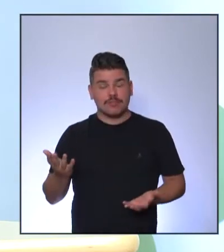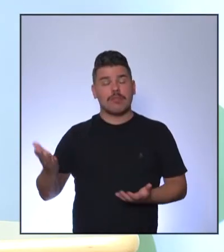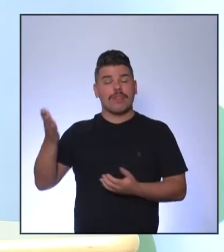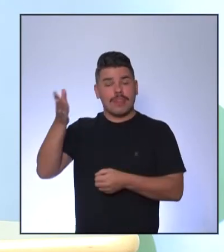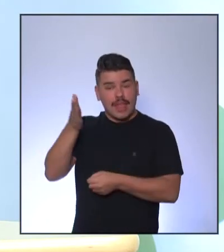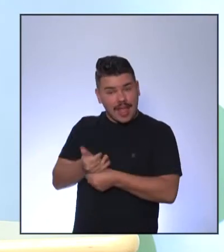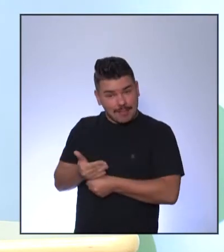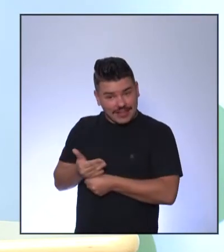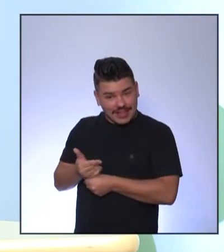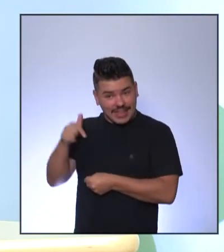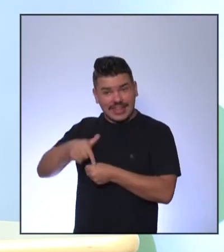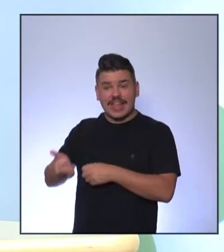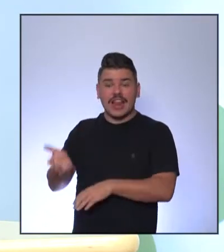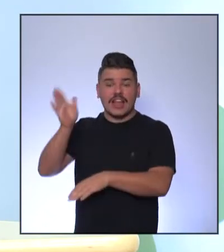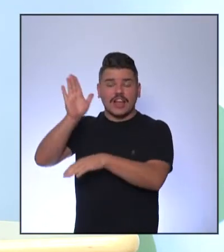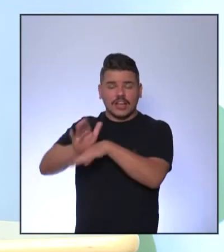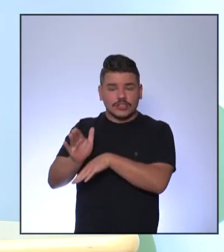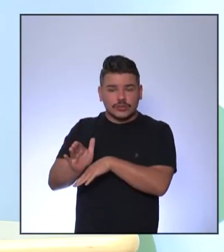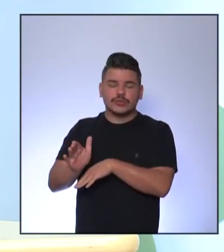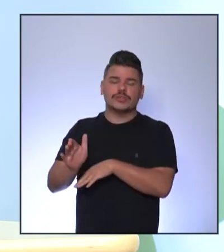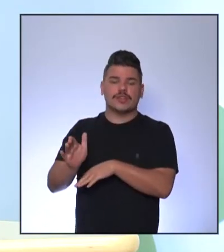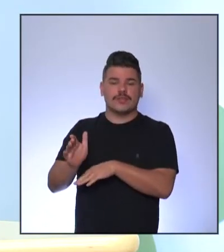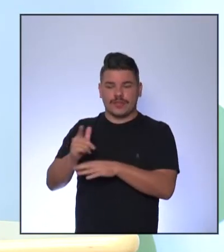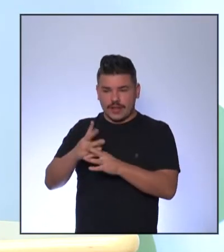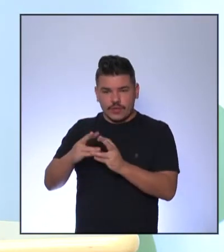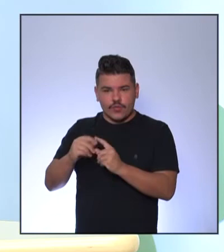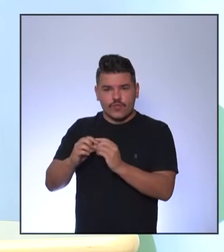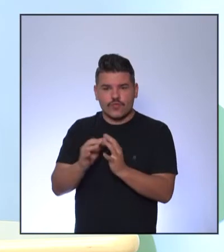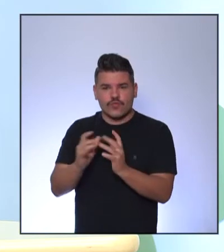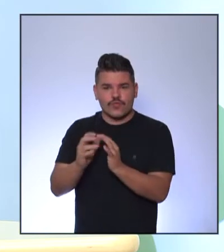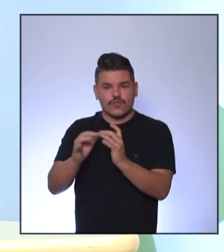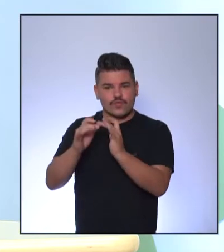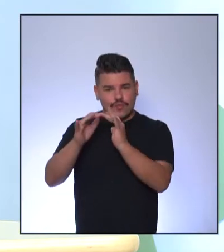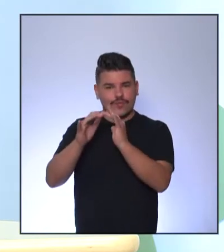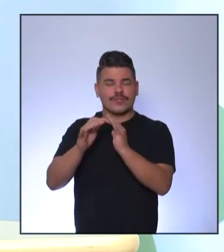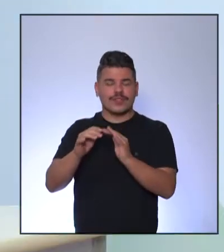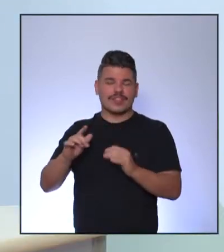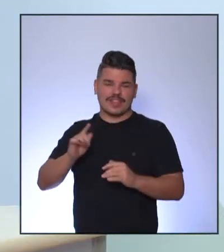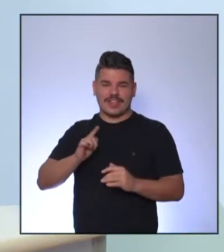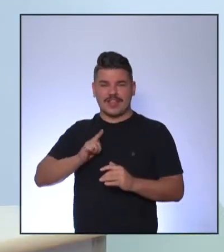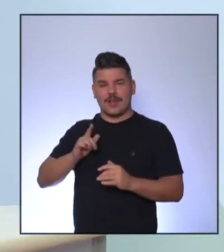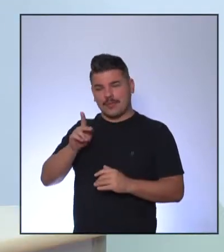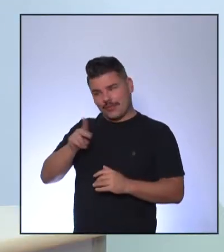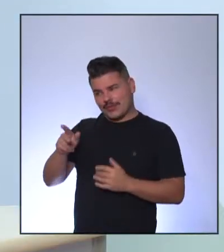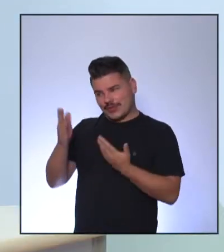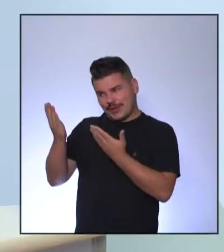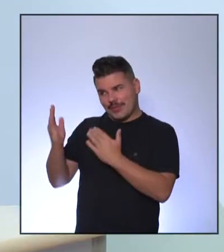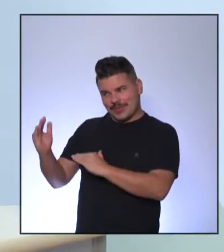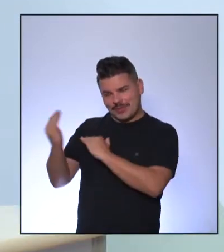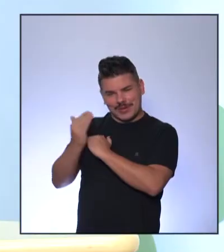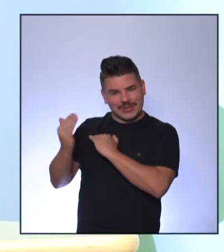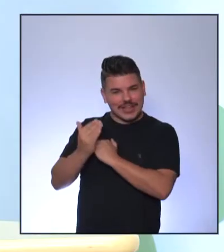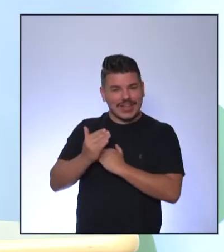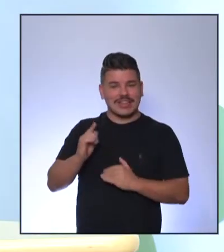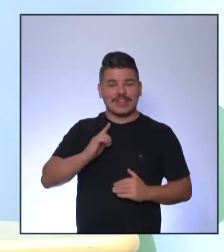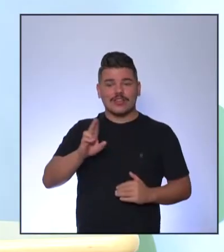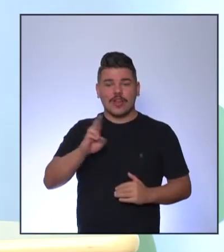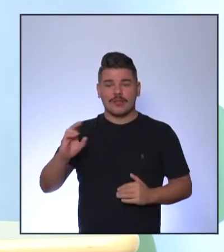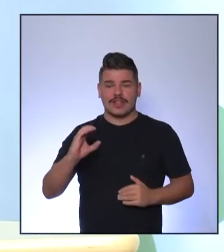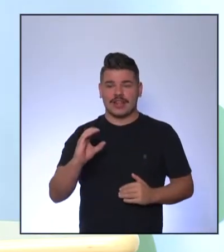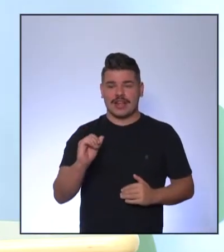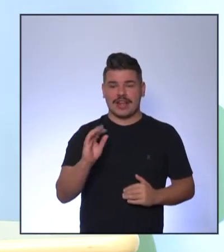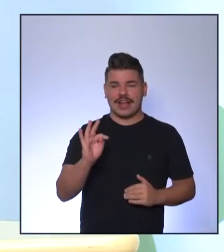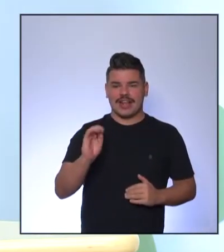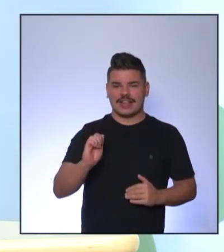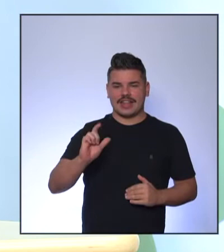serviu como catalisador e nela tem uma enzima que chama, a professora de biologia aqui pode até me ajudar, que chama catalase, que é a